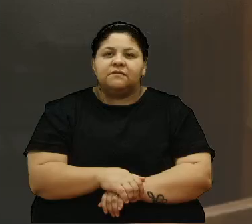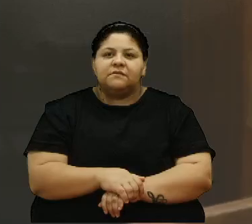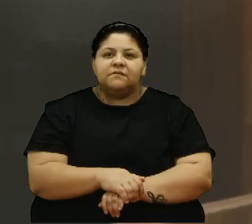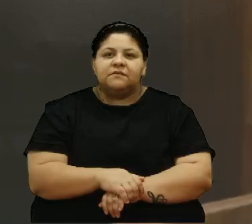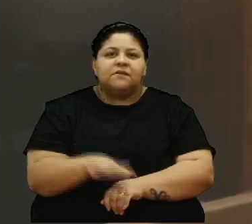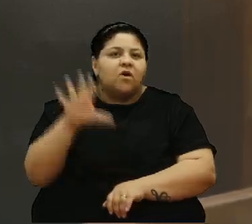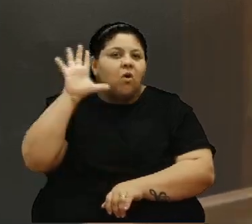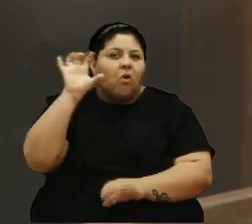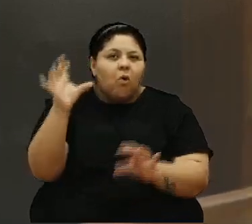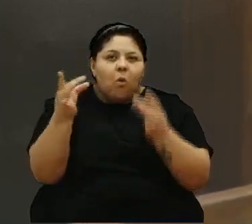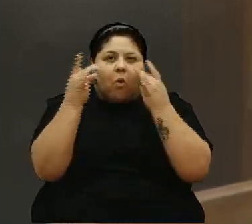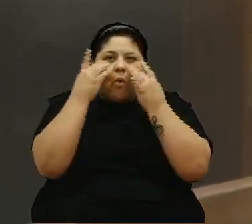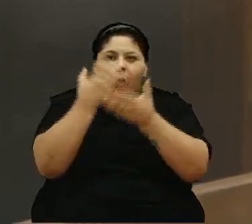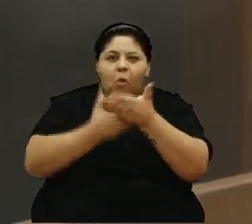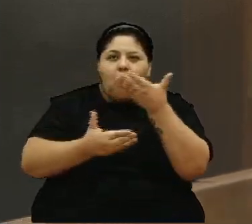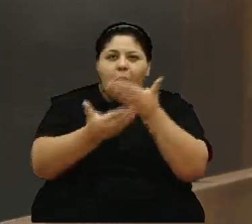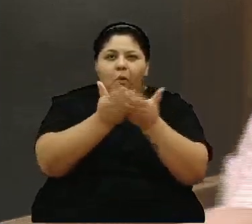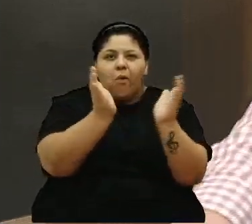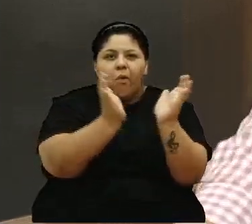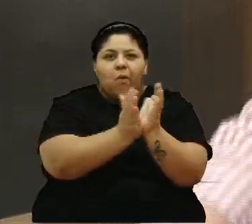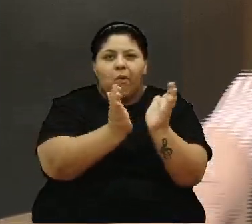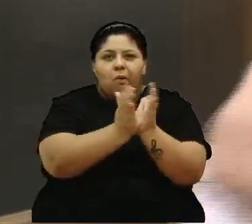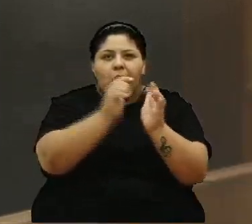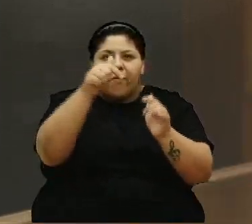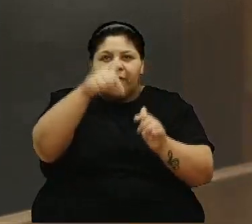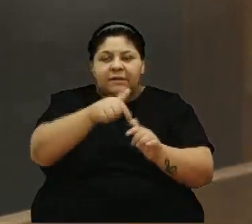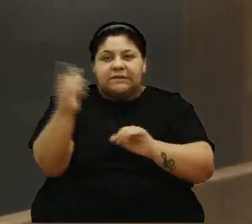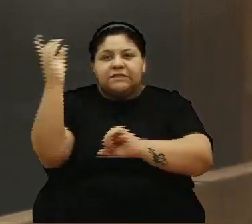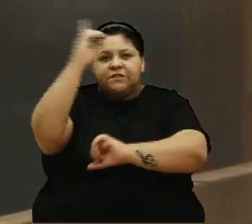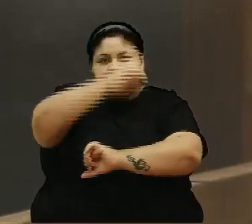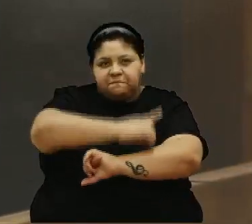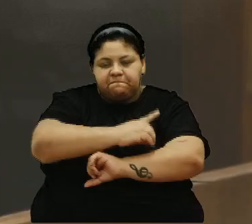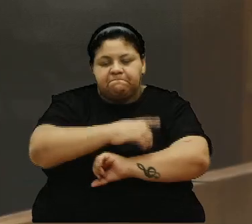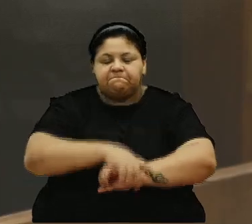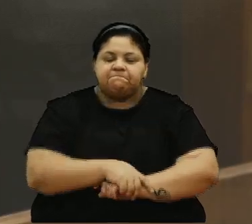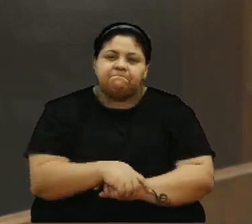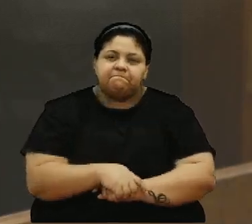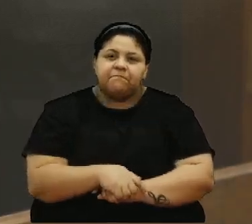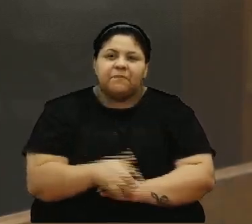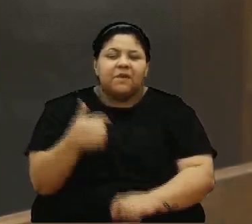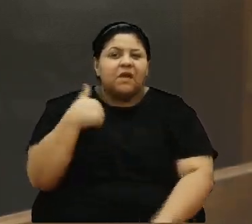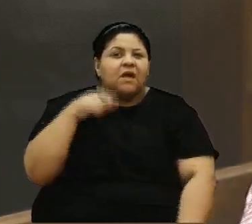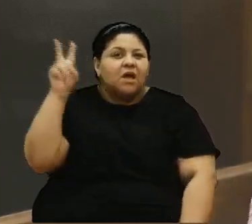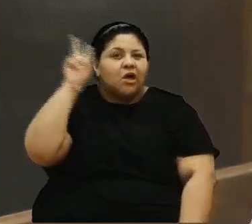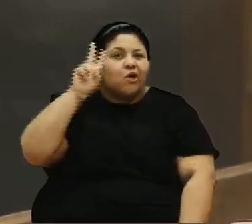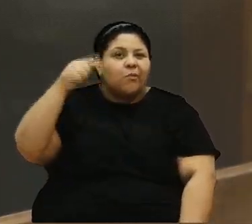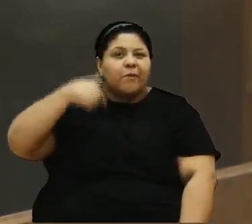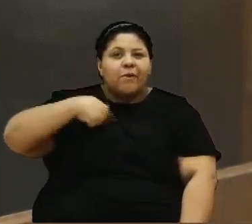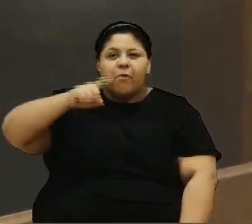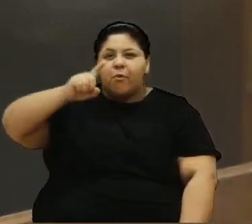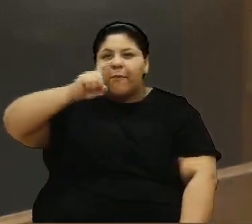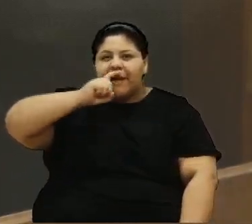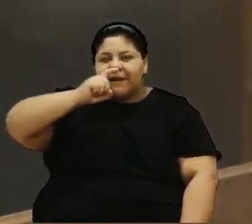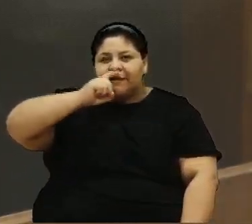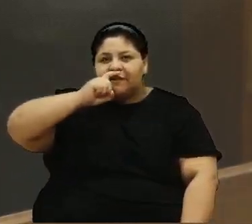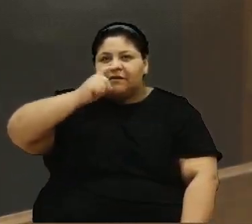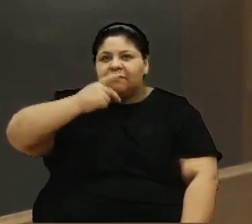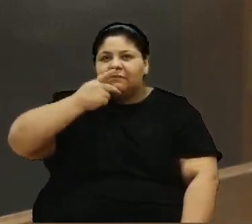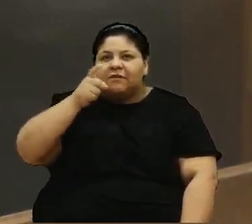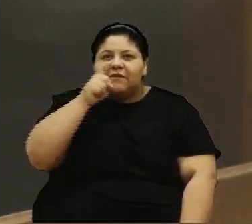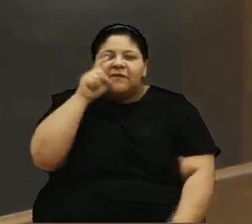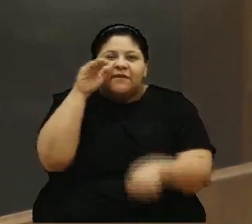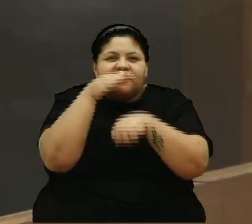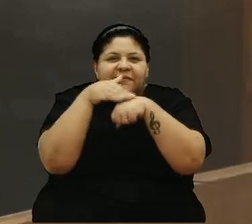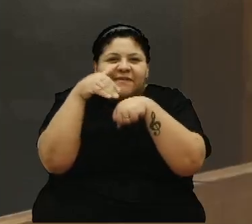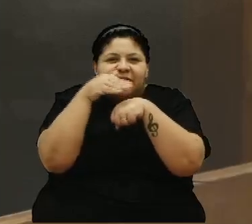Ouvi atentamente a todos os colegas aqui nessa manhã e eu lembrei do meu paizinho. Falo paizinho com carinho,